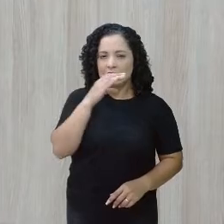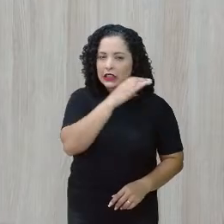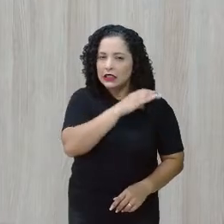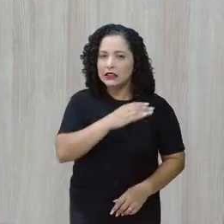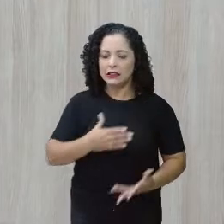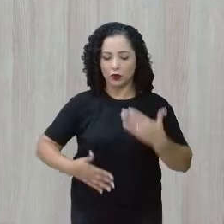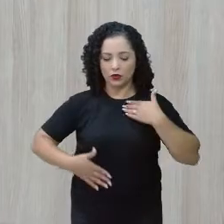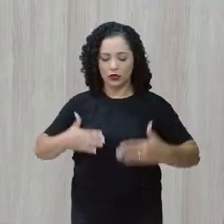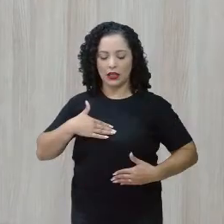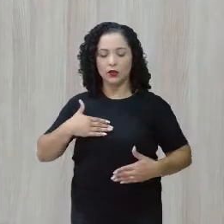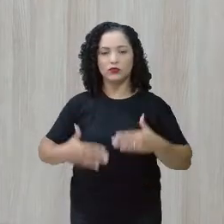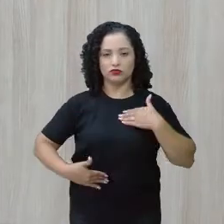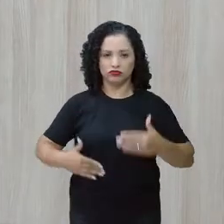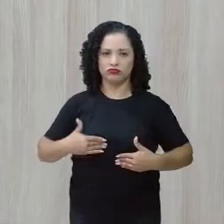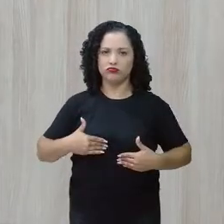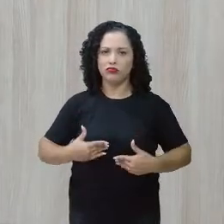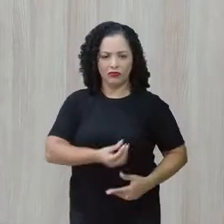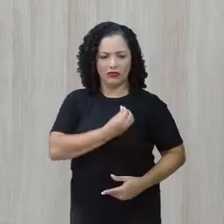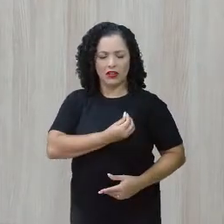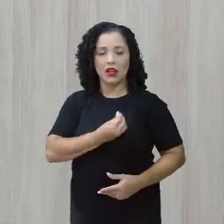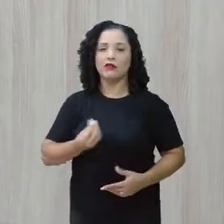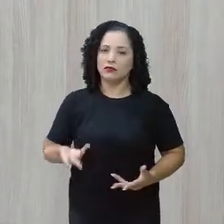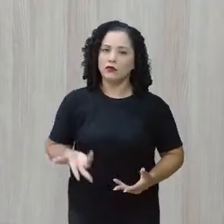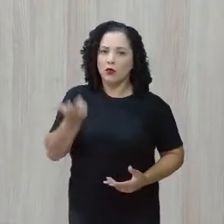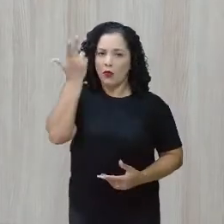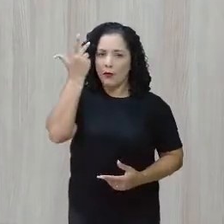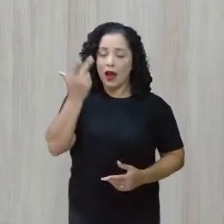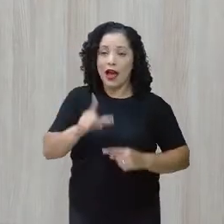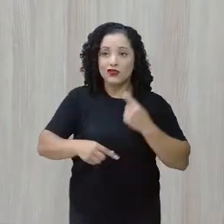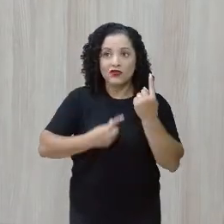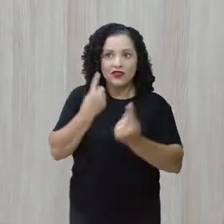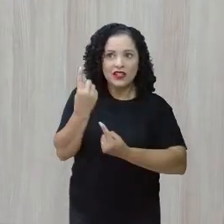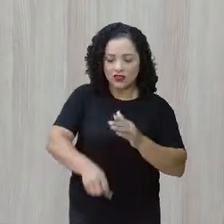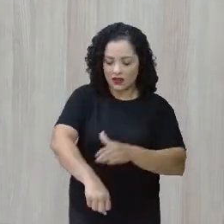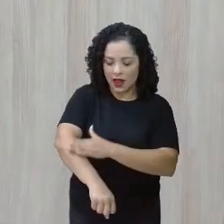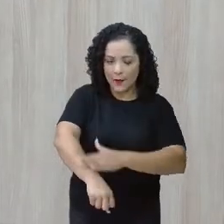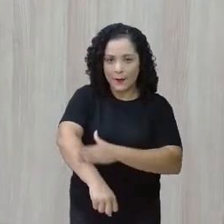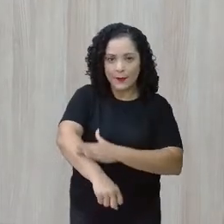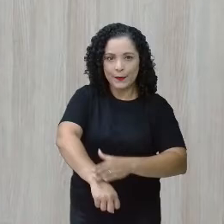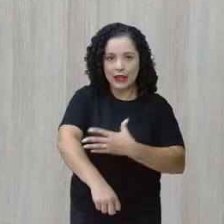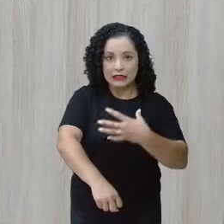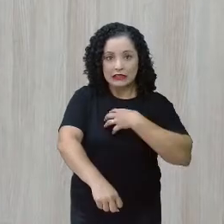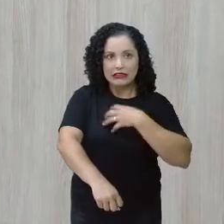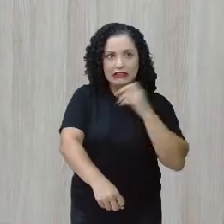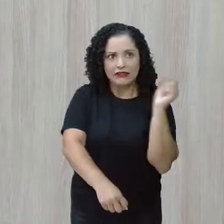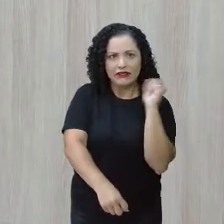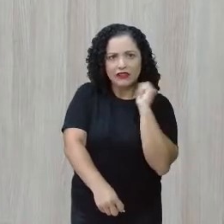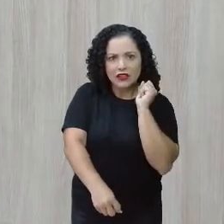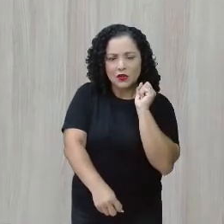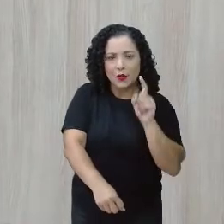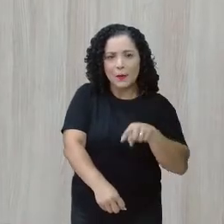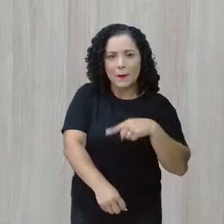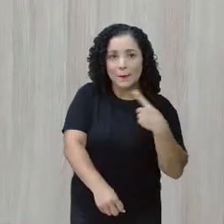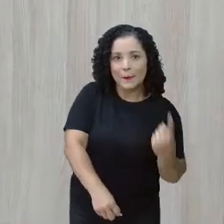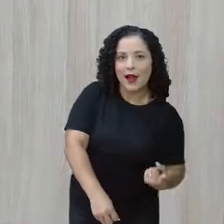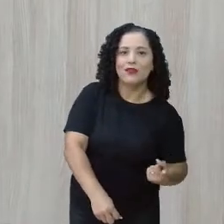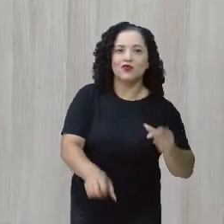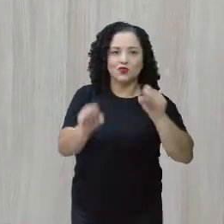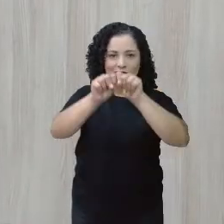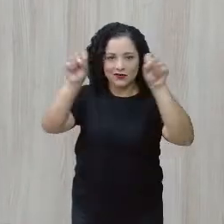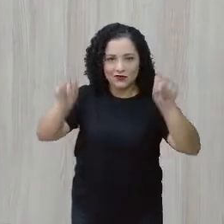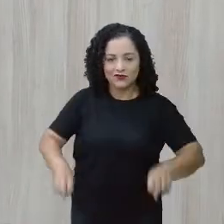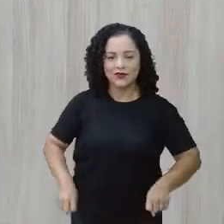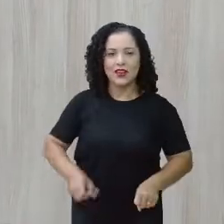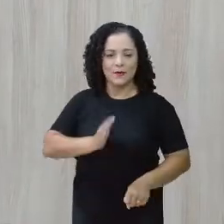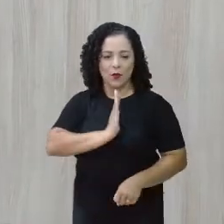aquecidos. Então, muitas vezes a gente está sentindo na pele a questão do frio, mas o sistema cardiovascular ele vai nos proteger